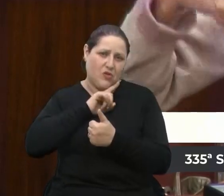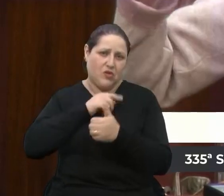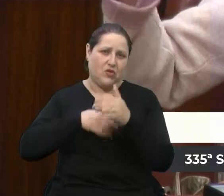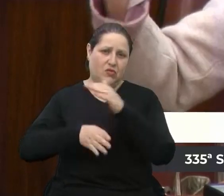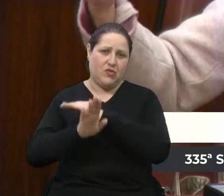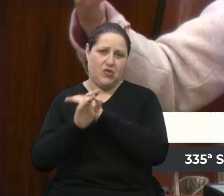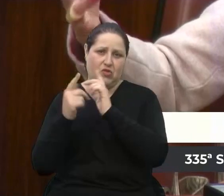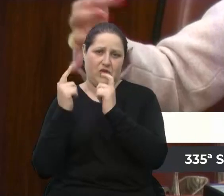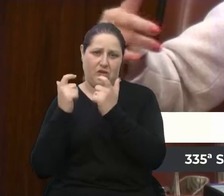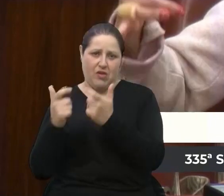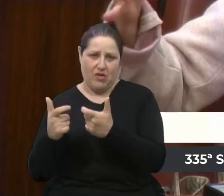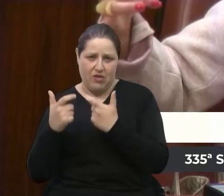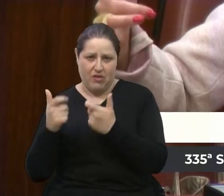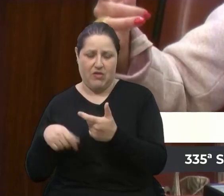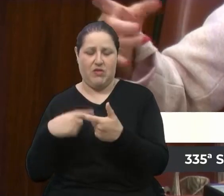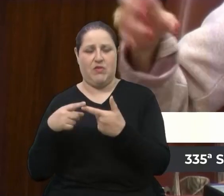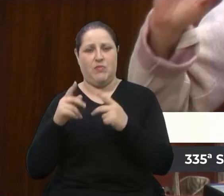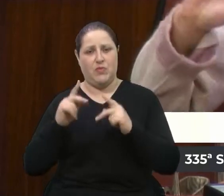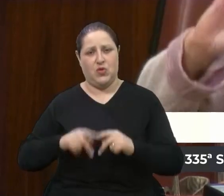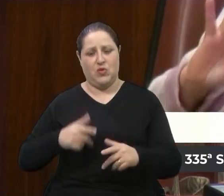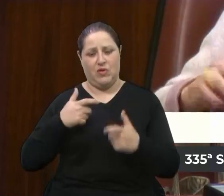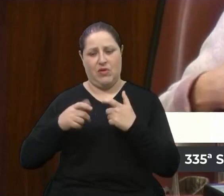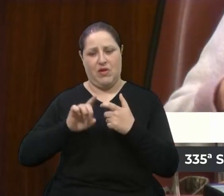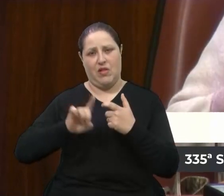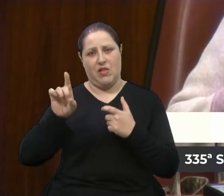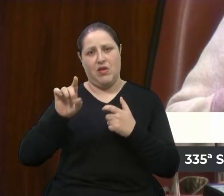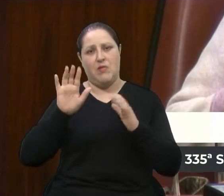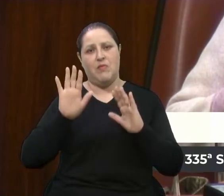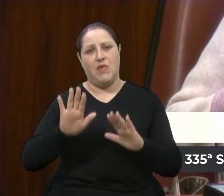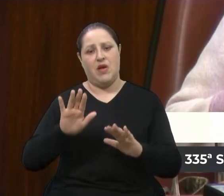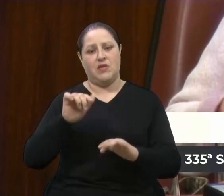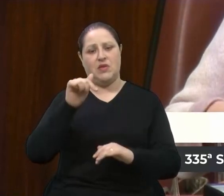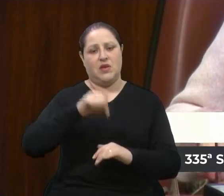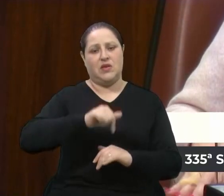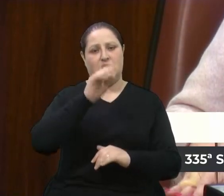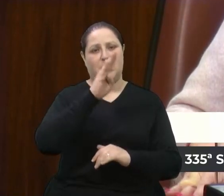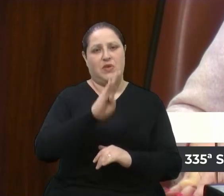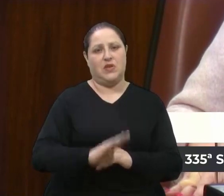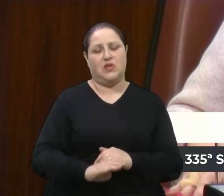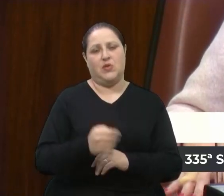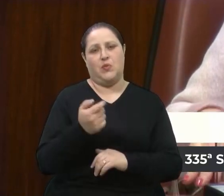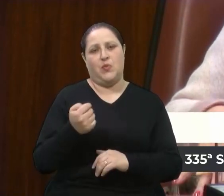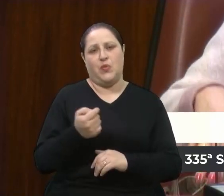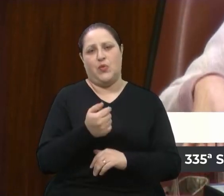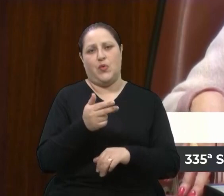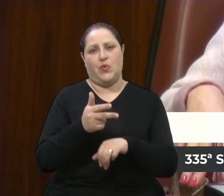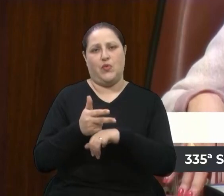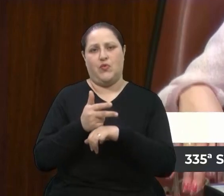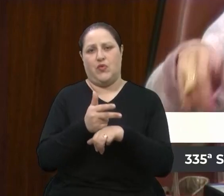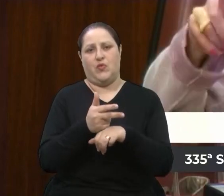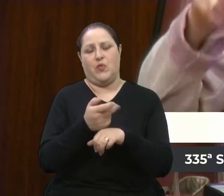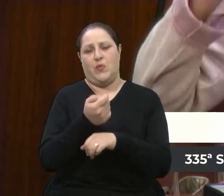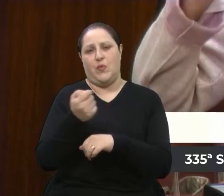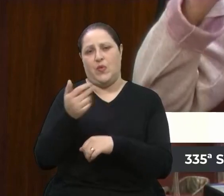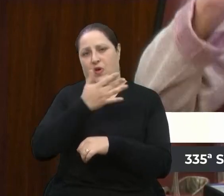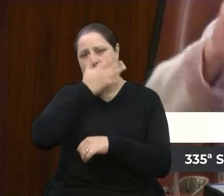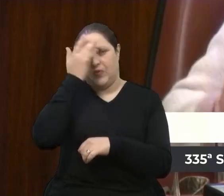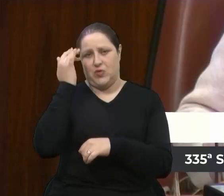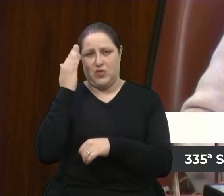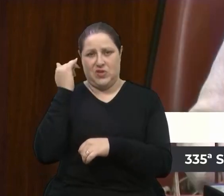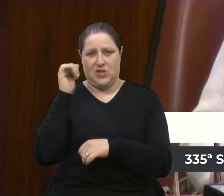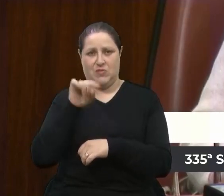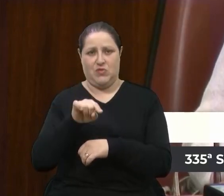guerra, sobre as pessoas que combateram lá, e sobre os nossos, muito pouco, e muito pouca gente sabe disso